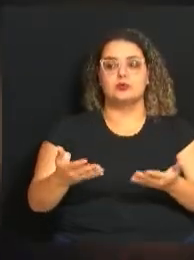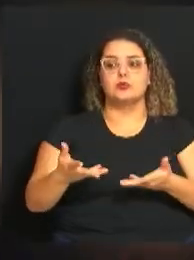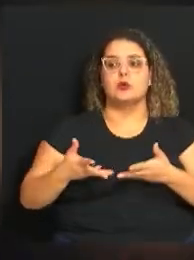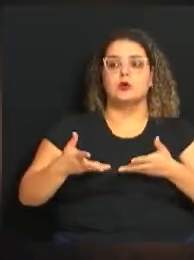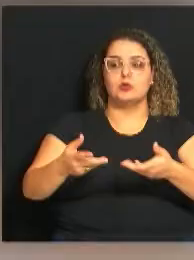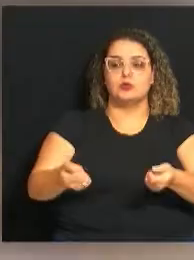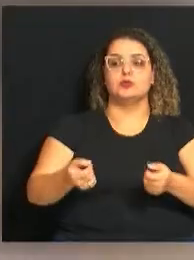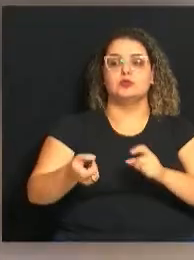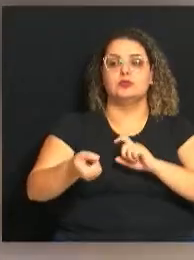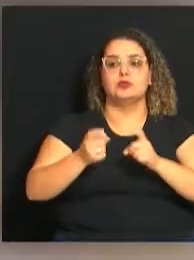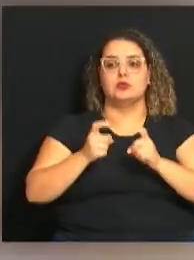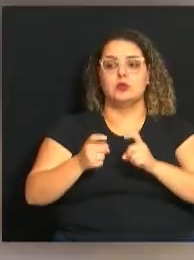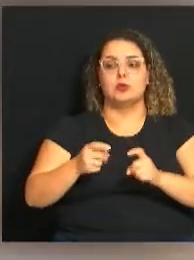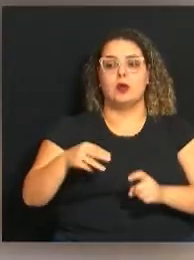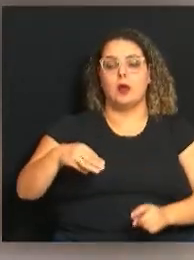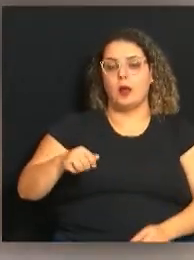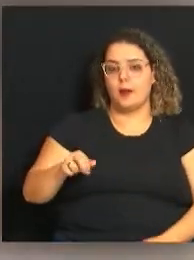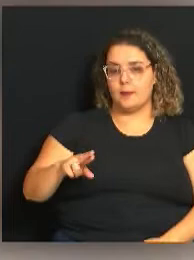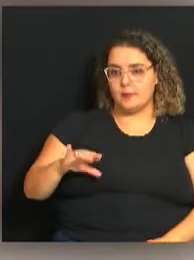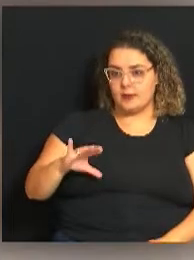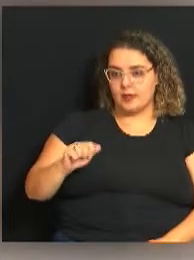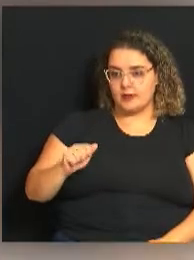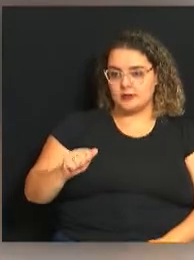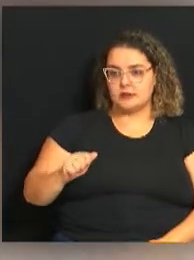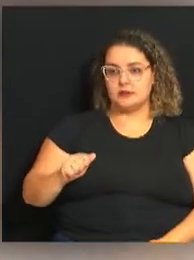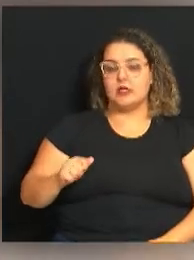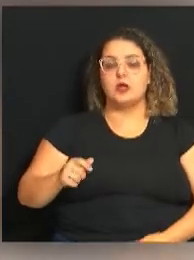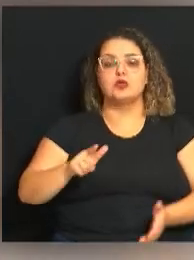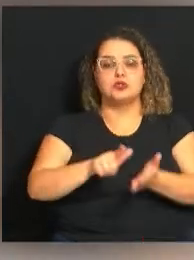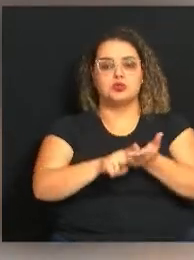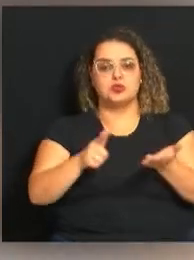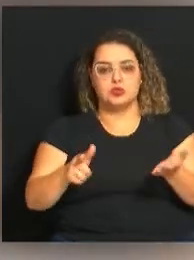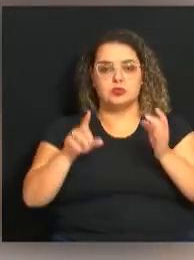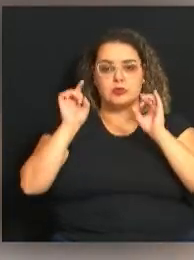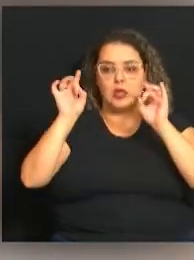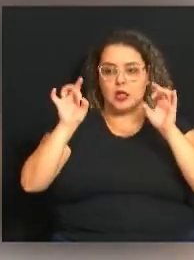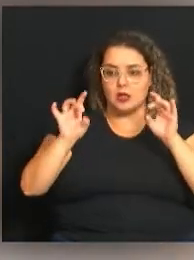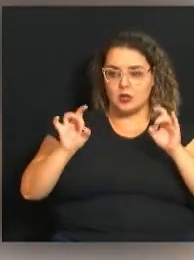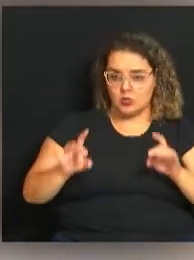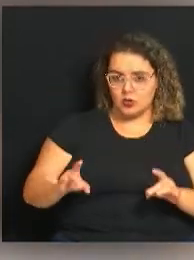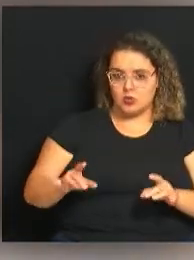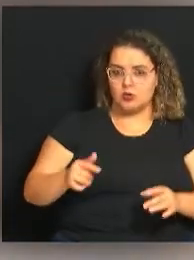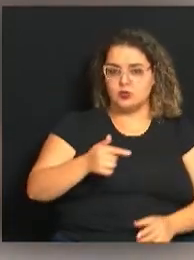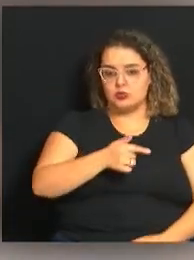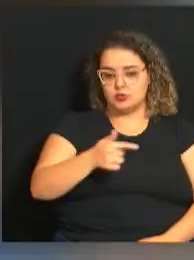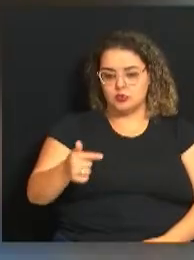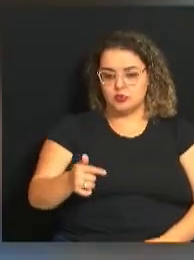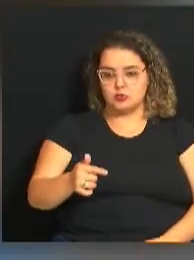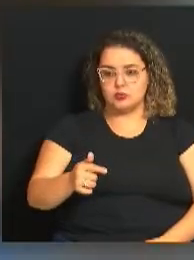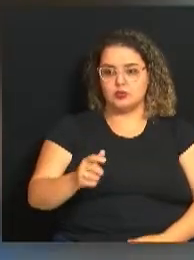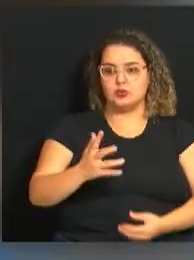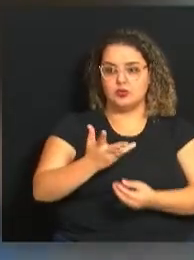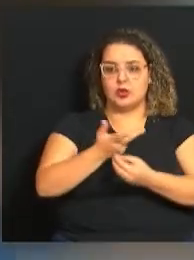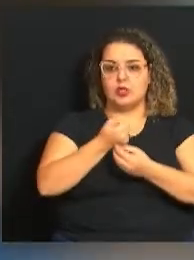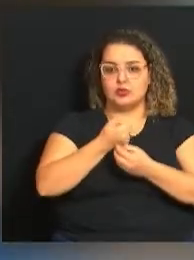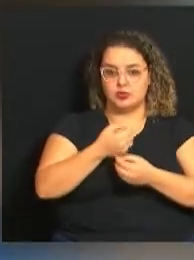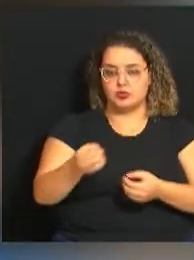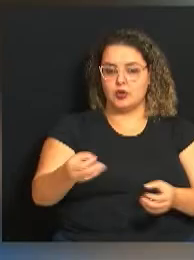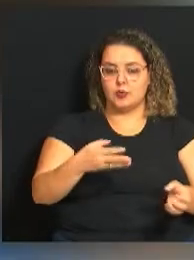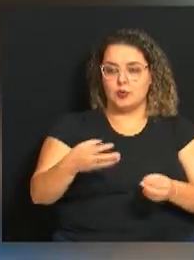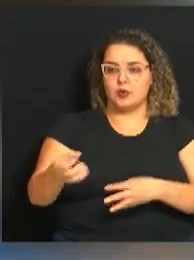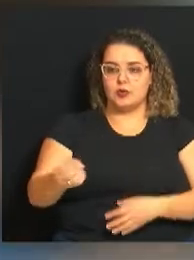da reunião foram Márcia Camargos, jornalista e especialista sobre a Semana de Arte Moderna, e Célio